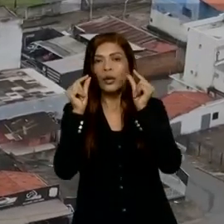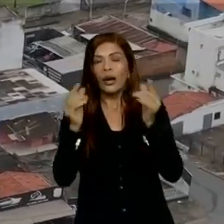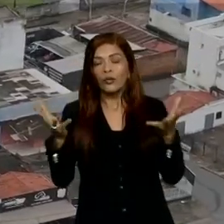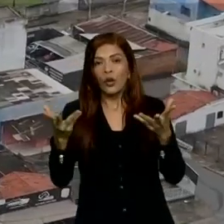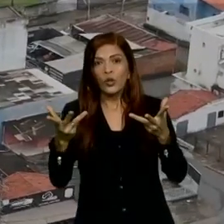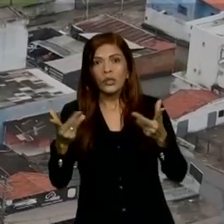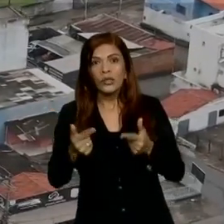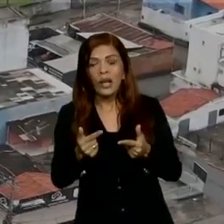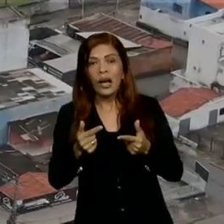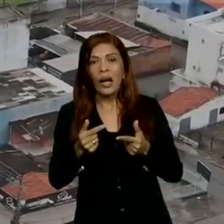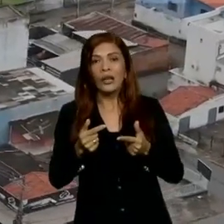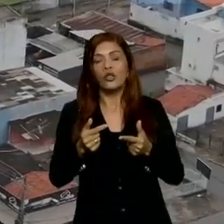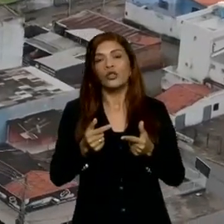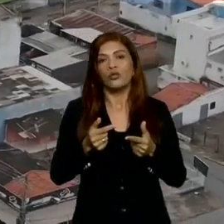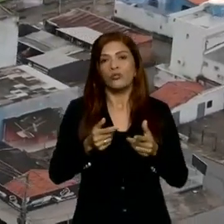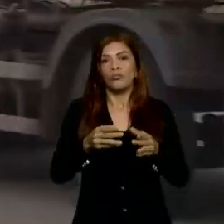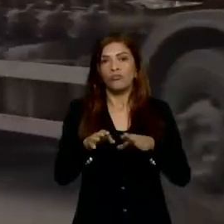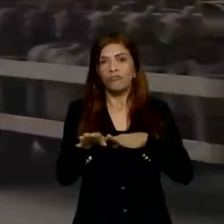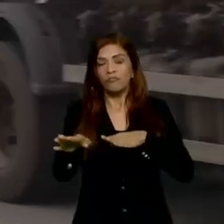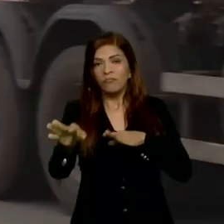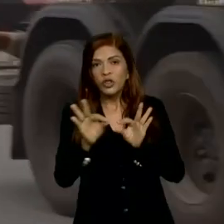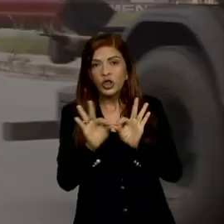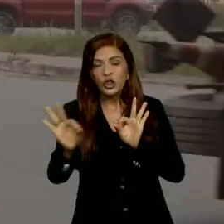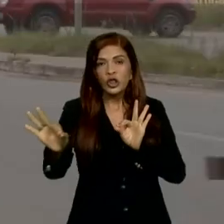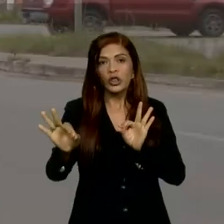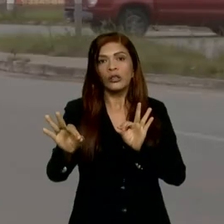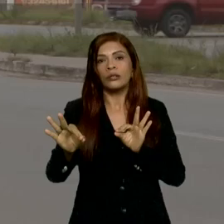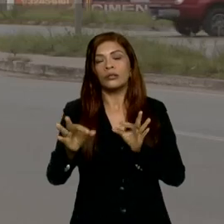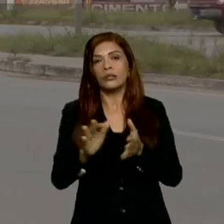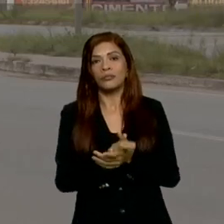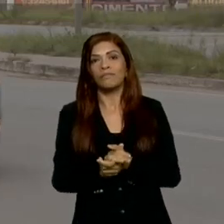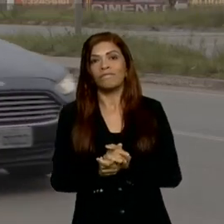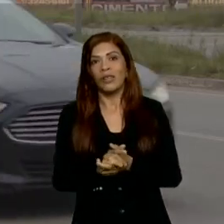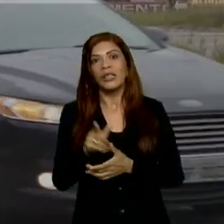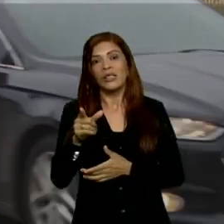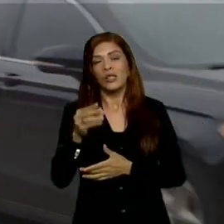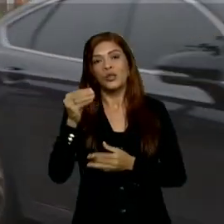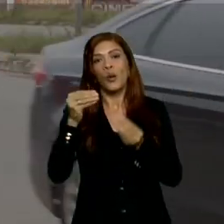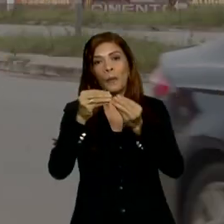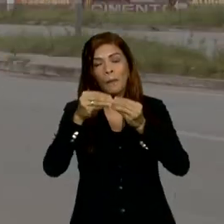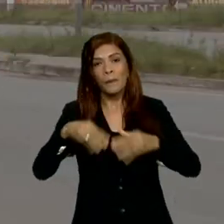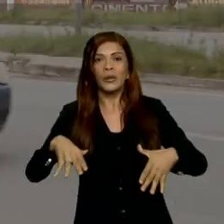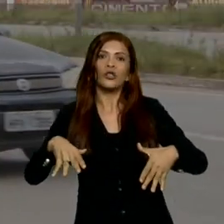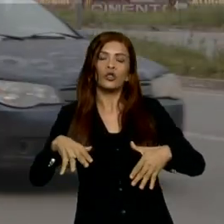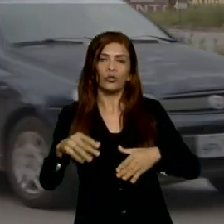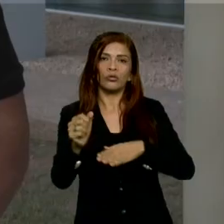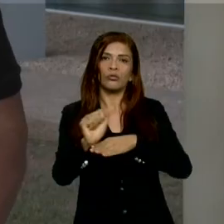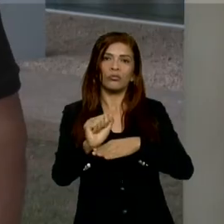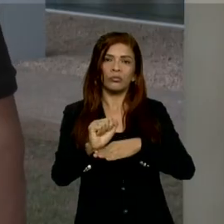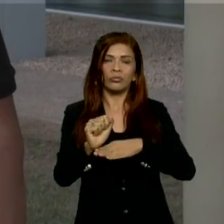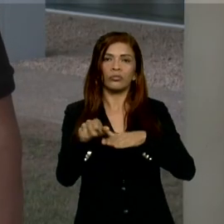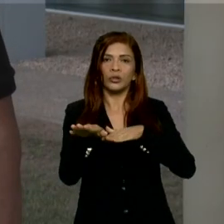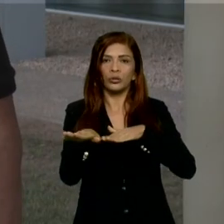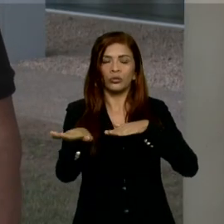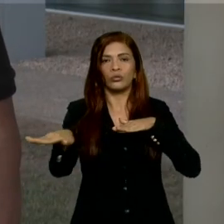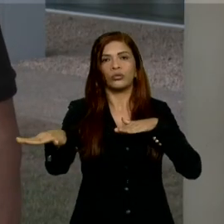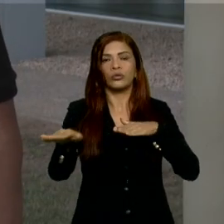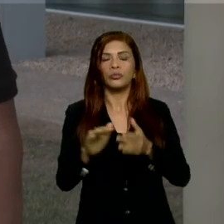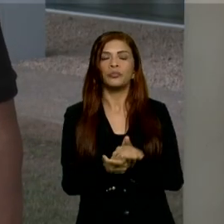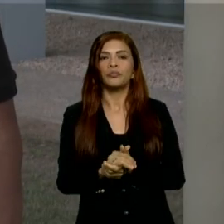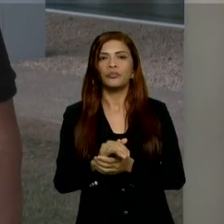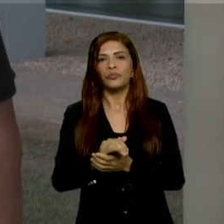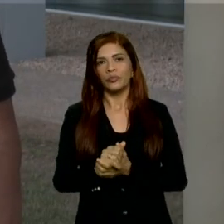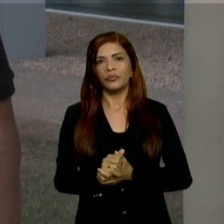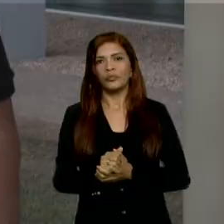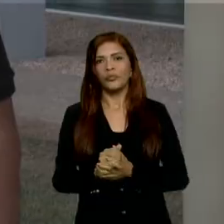velocidade para quem conduz um veículo e isso compromete a segurança de todos envolvidos no trânsito Joelson Braga